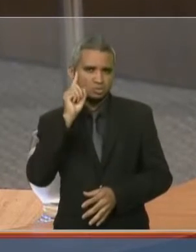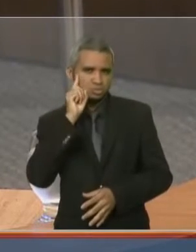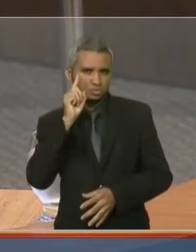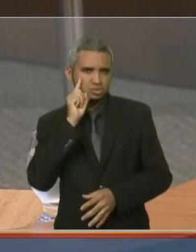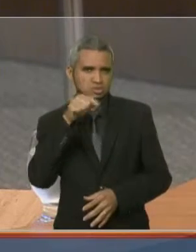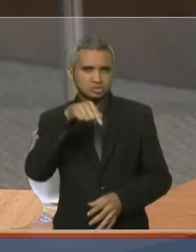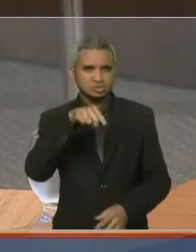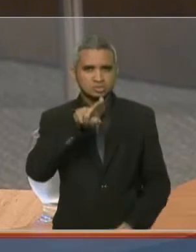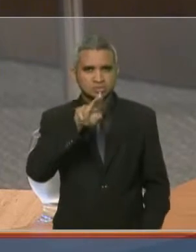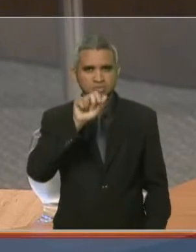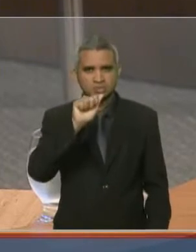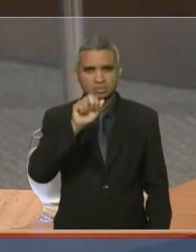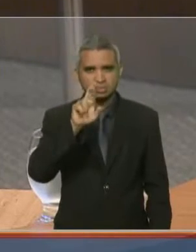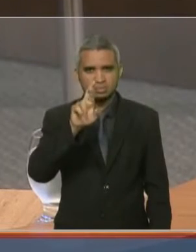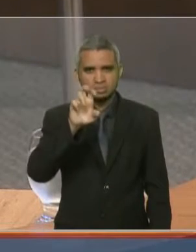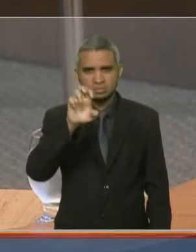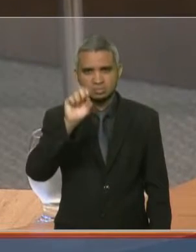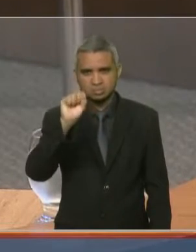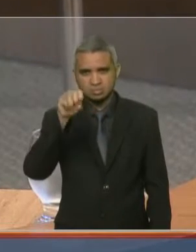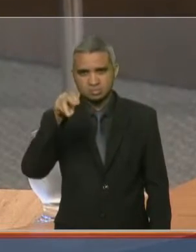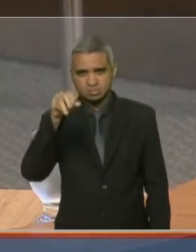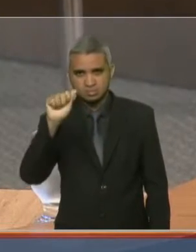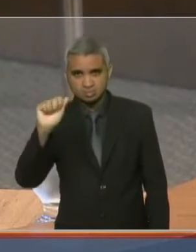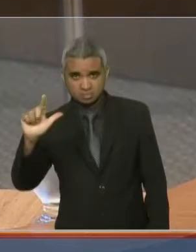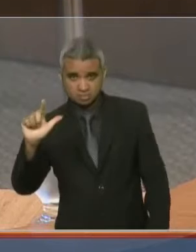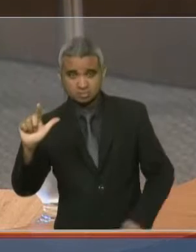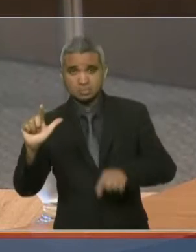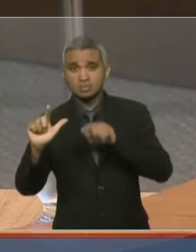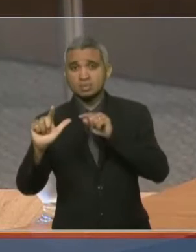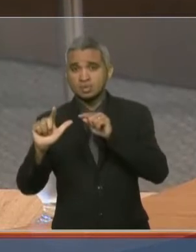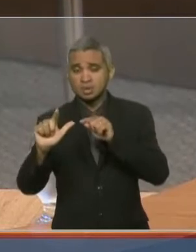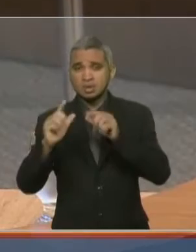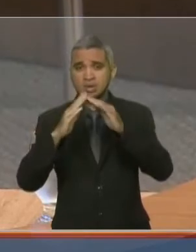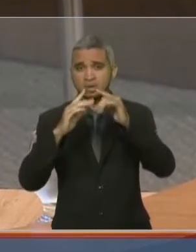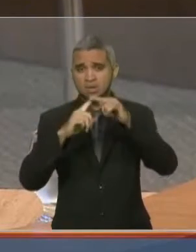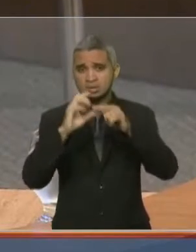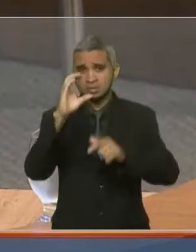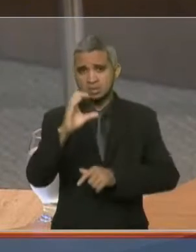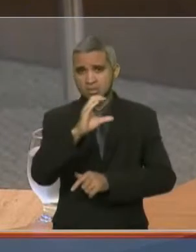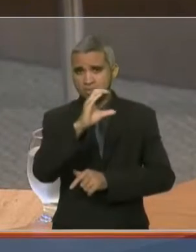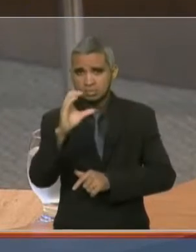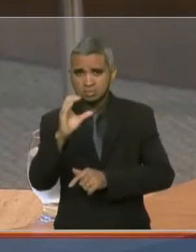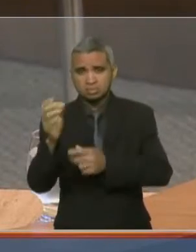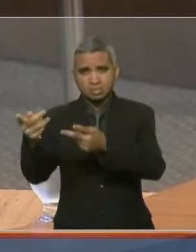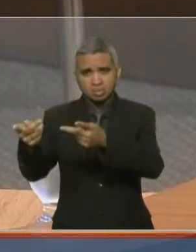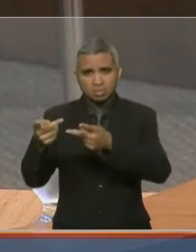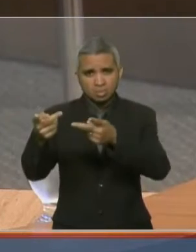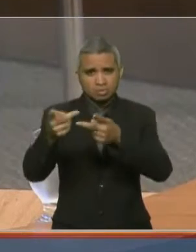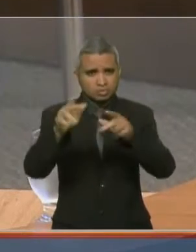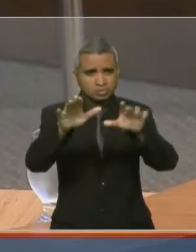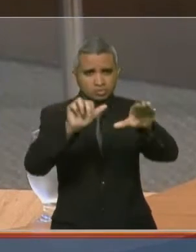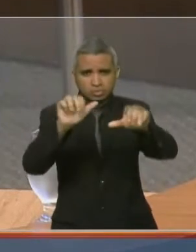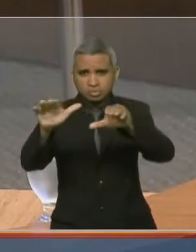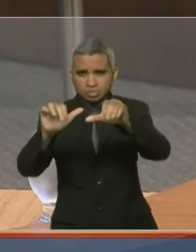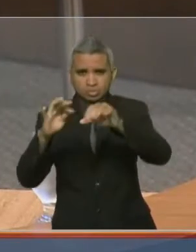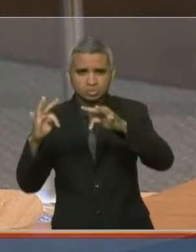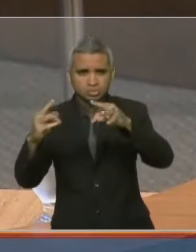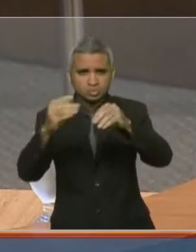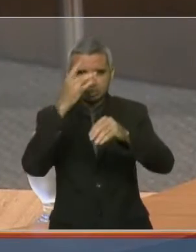católicos para uma mudança de mentalidade, para uma mudança de vida, assumindo gestos concretos